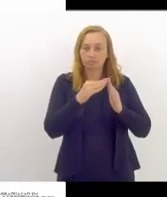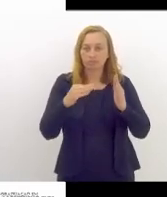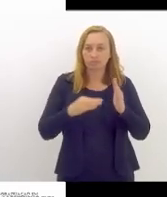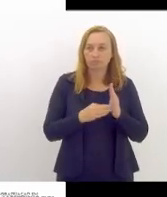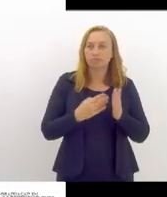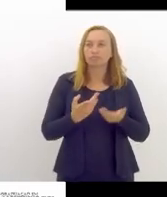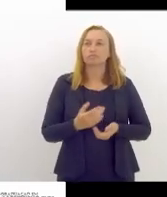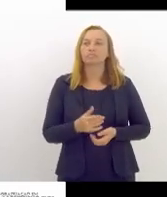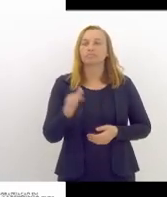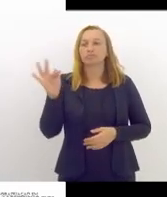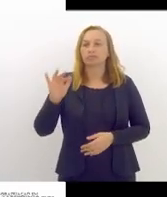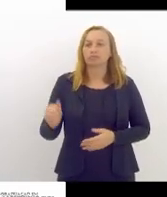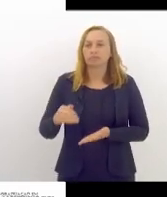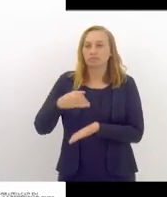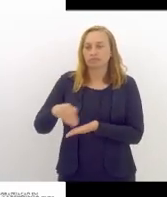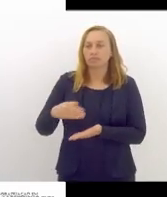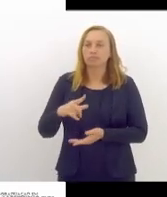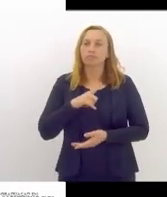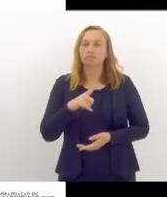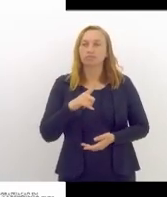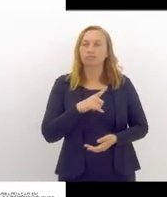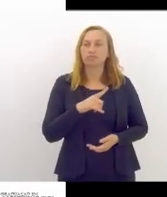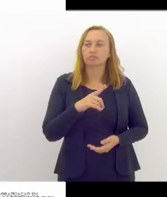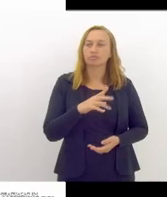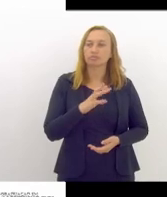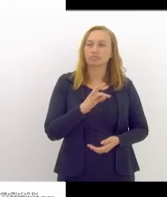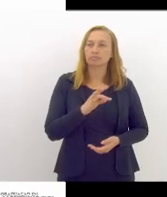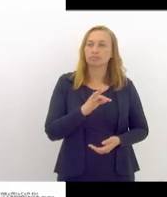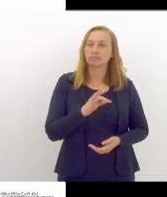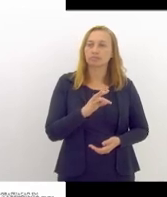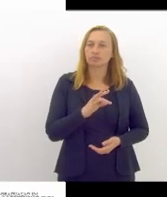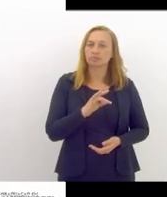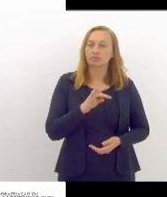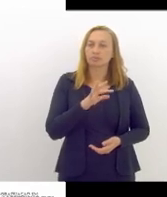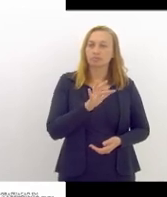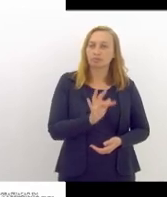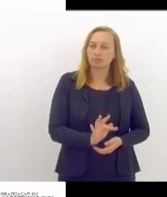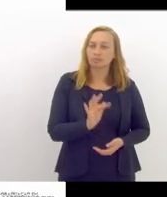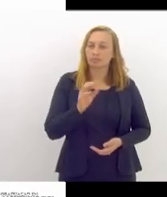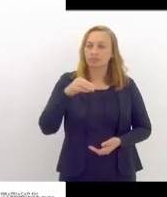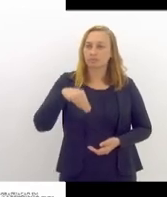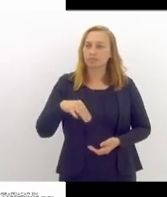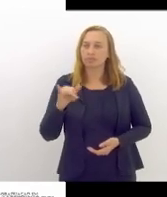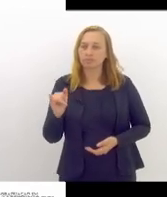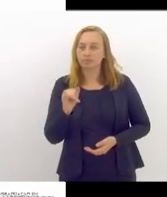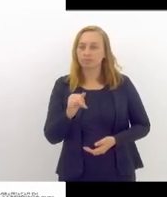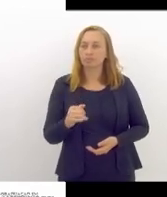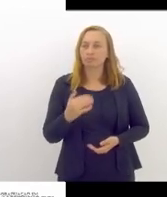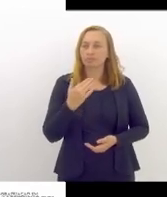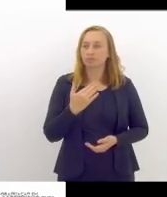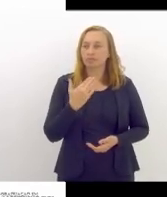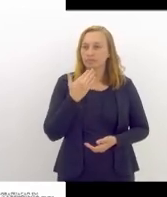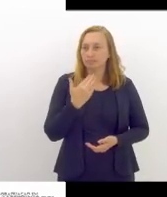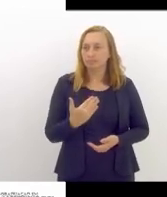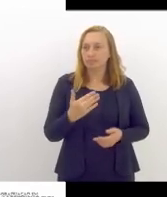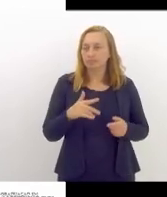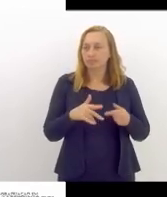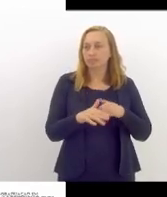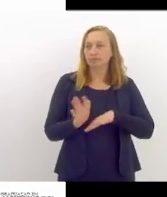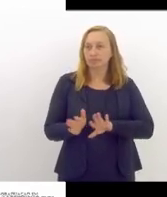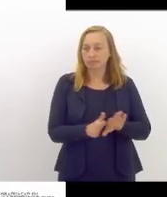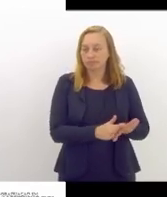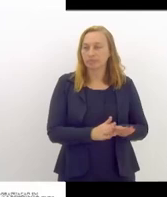né na fazenda tem a coisa do Tex GAP que o FMI vem pedindo para tentar mensurar esse Tex por exemplo